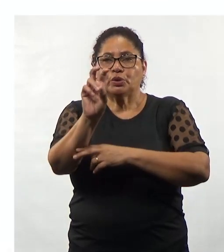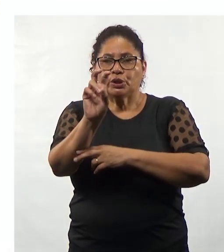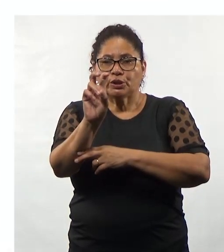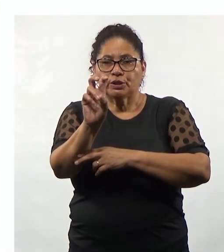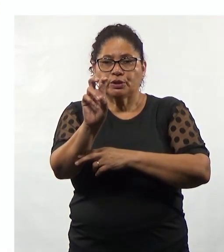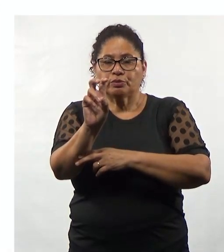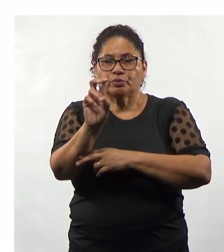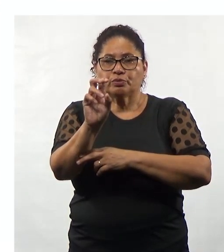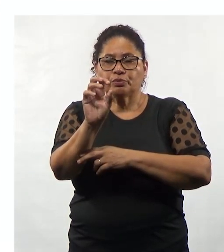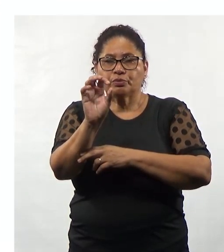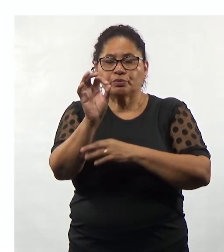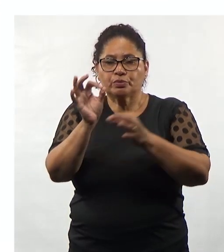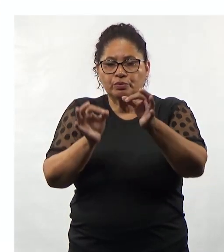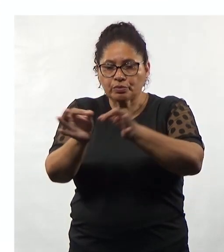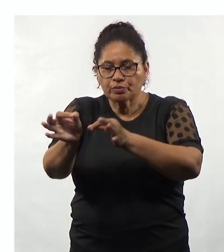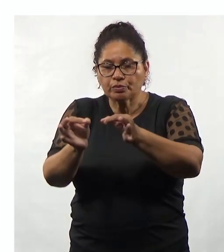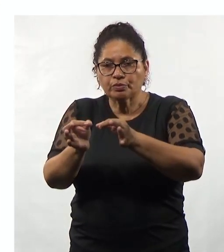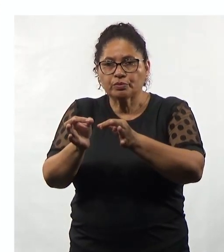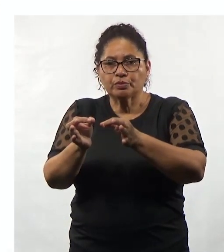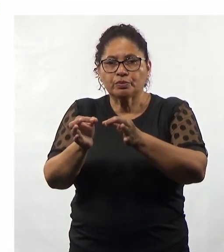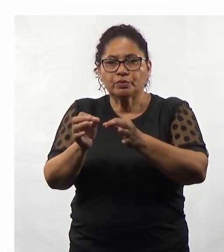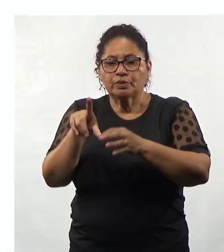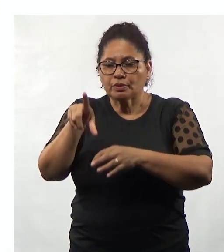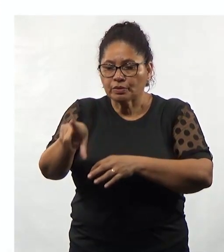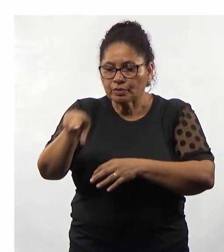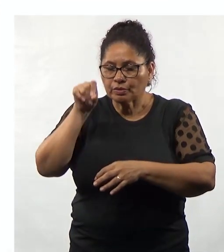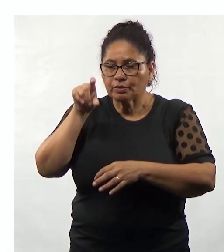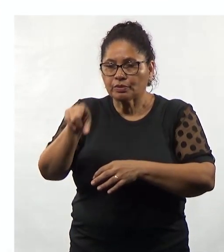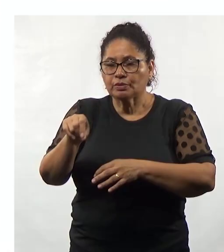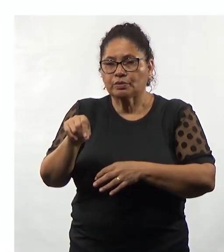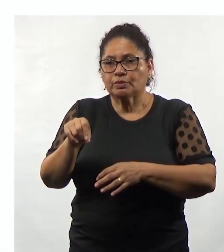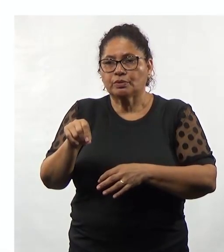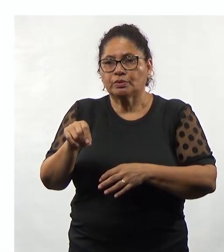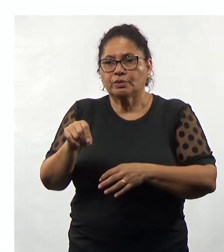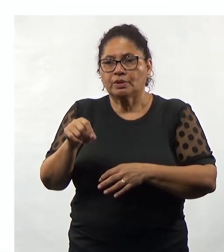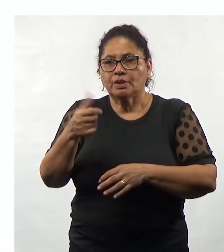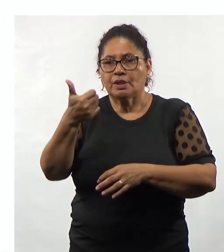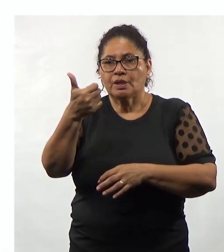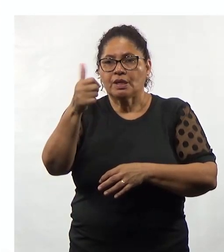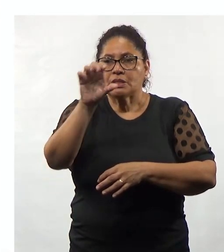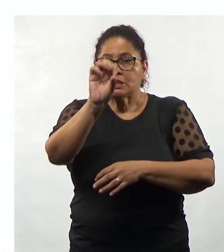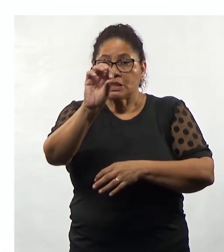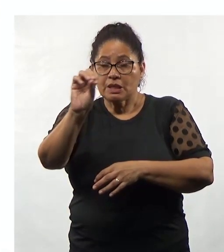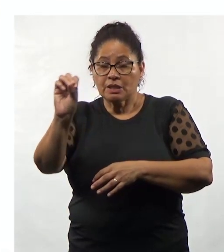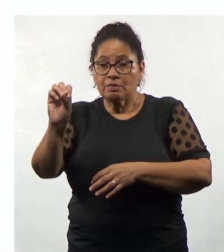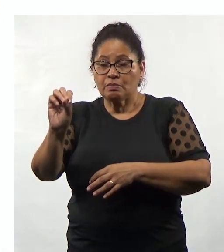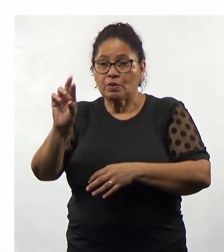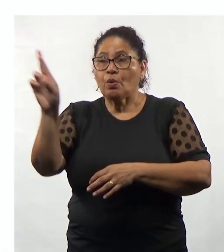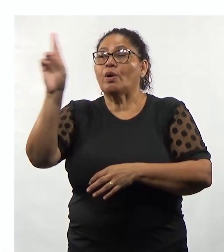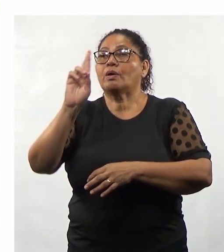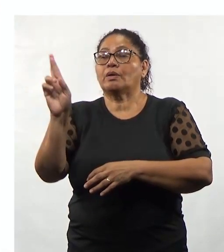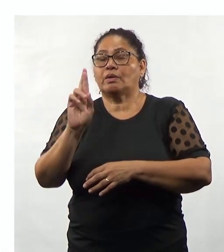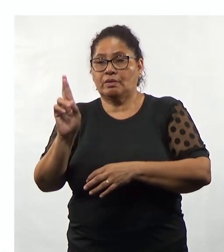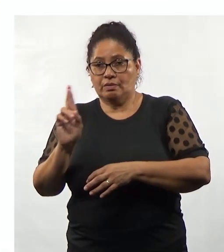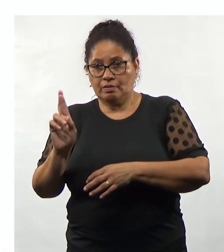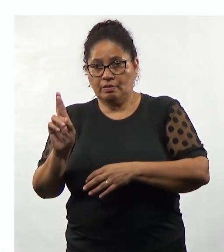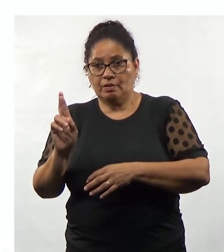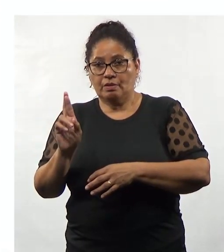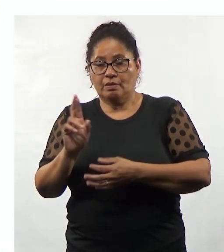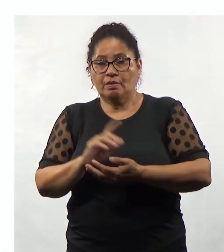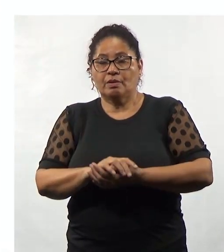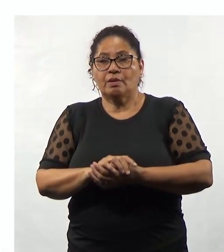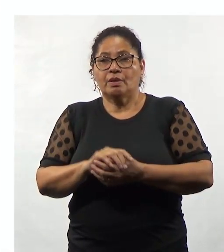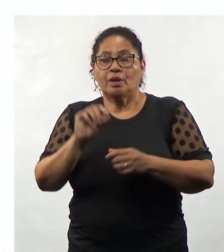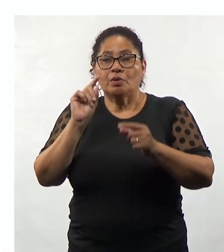ordem, né? Inclusão de catadores, que é 100 mil reais. Qualquer outro projeto não daria para ser